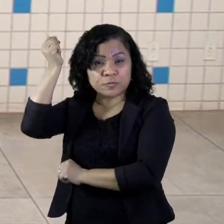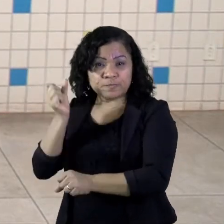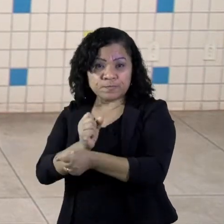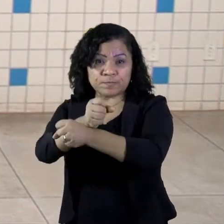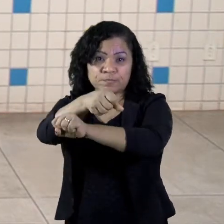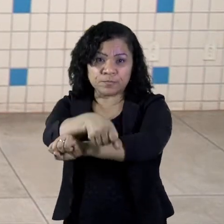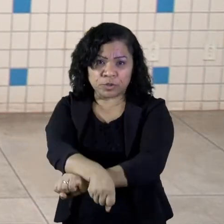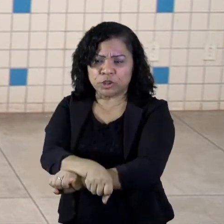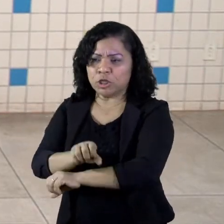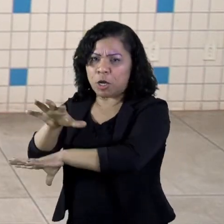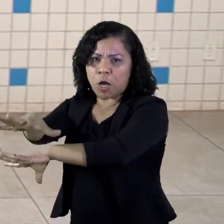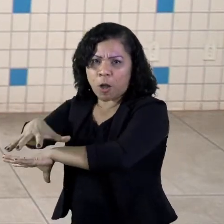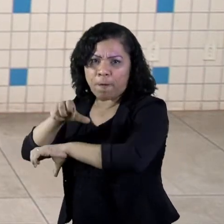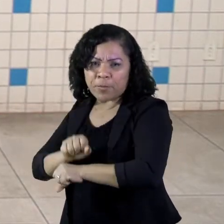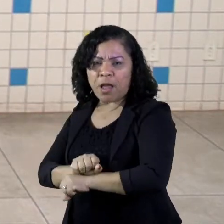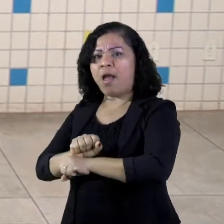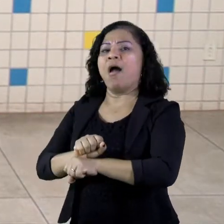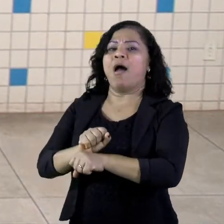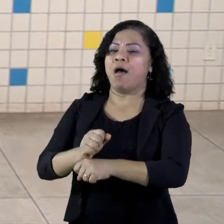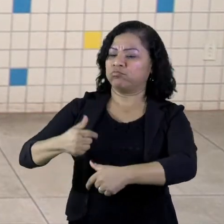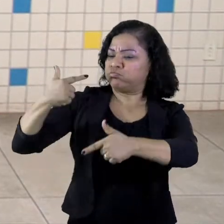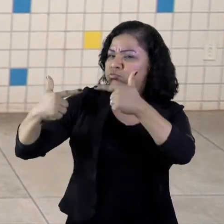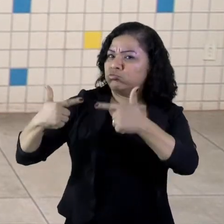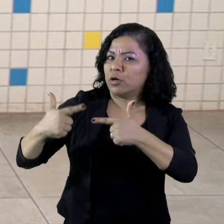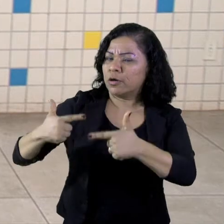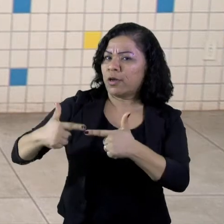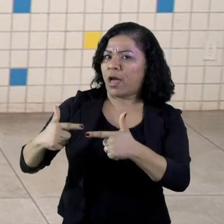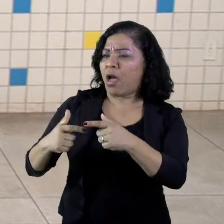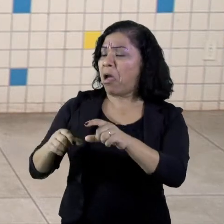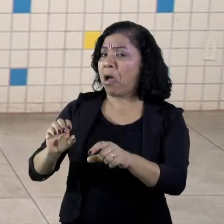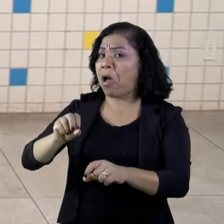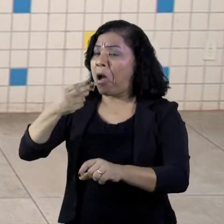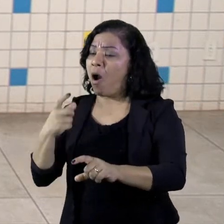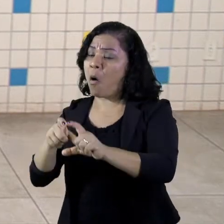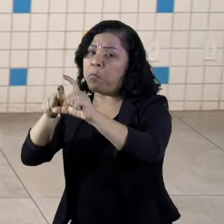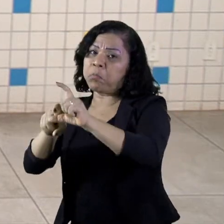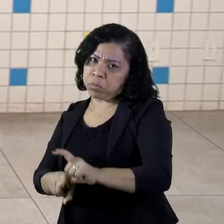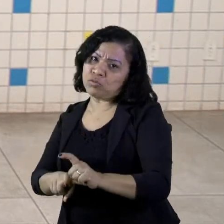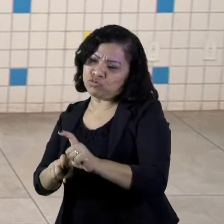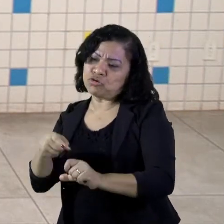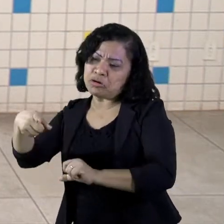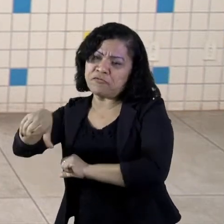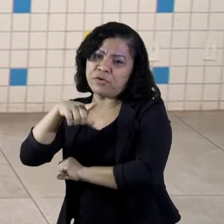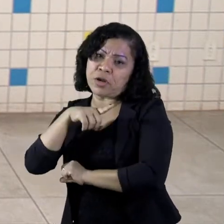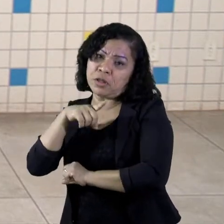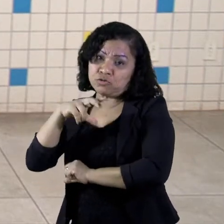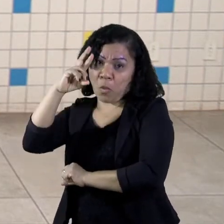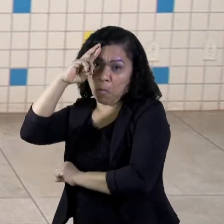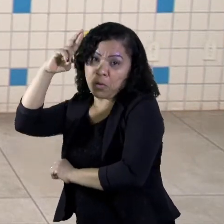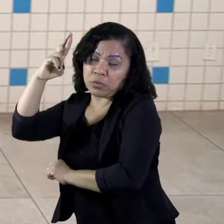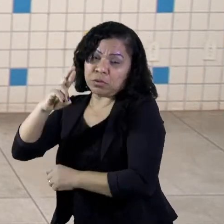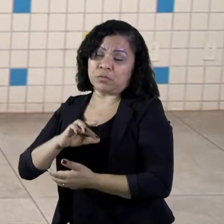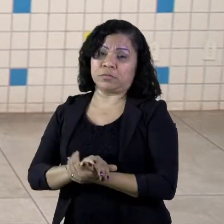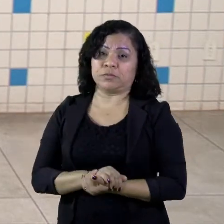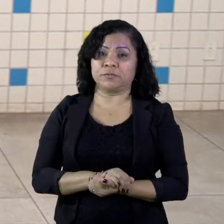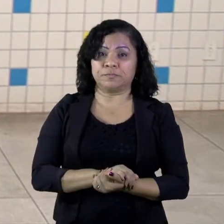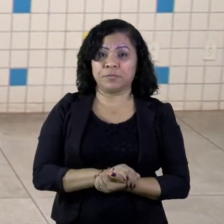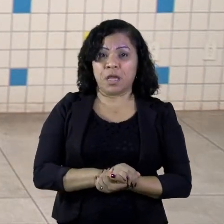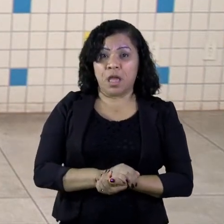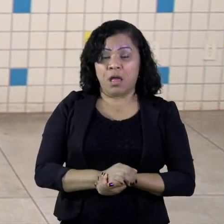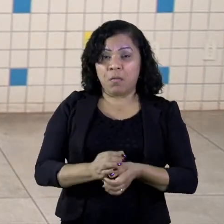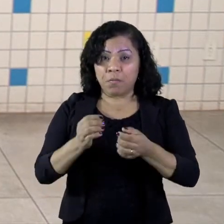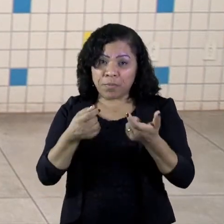em guerras, ou através das dívidas que eles iam adquirindo com os senhores. Lá em Roma Antiga,